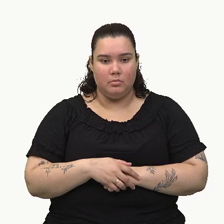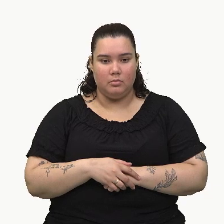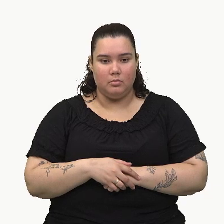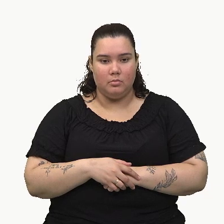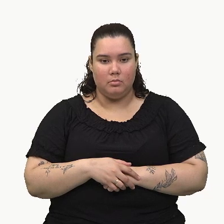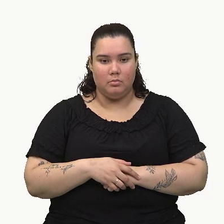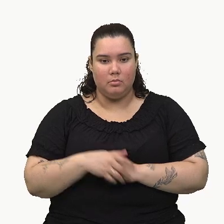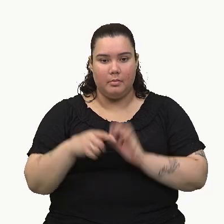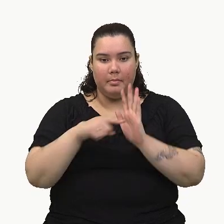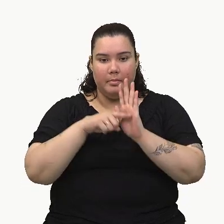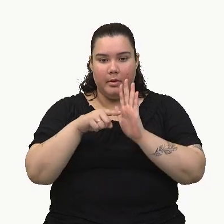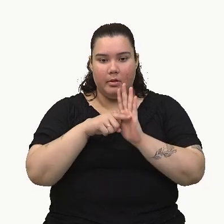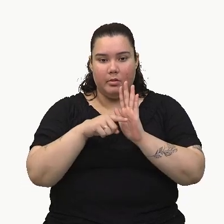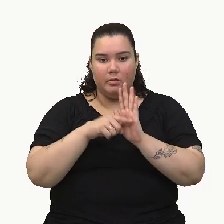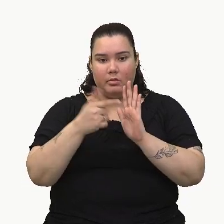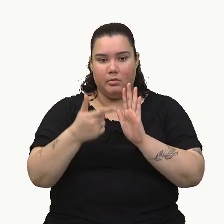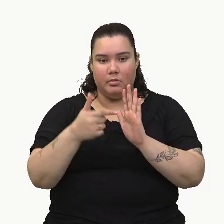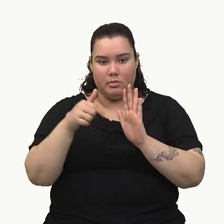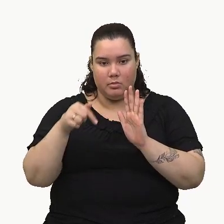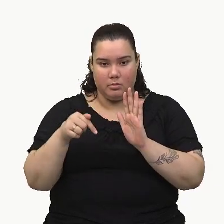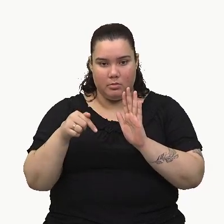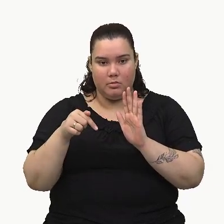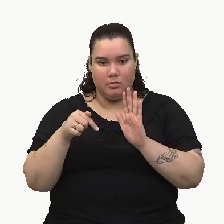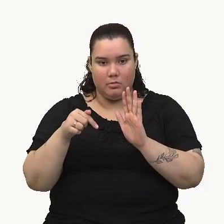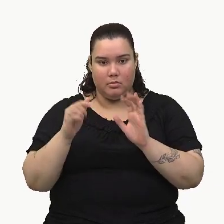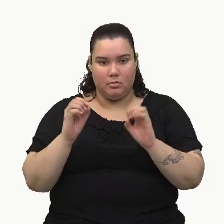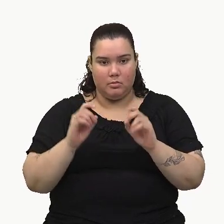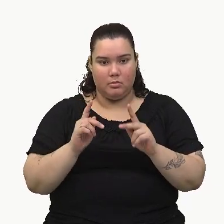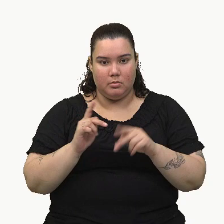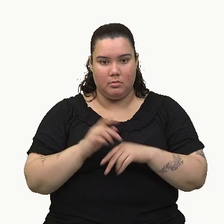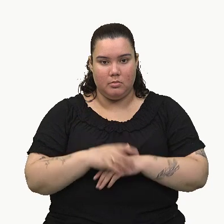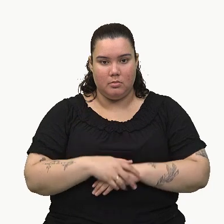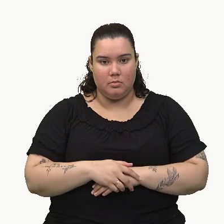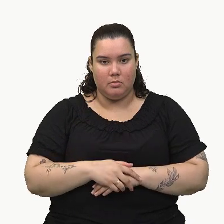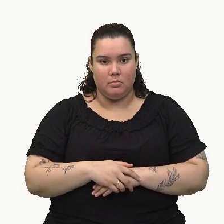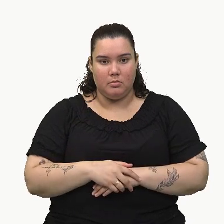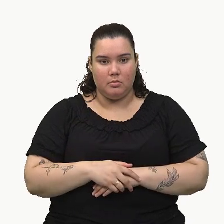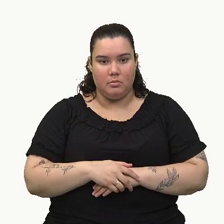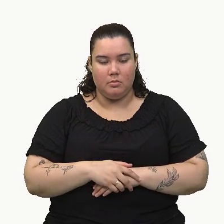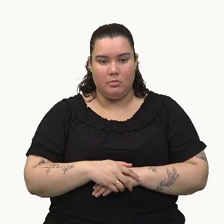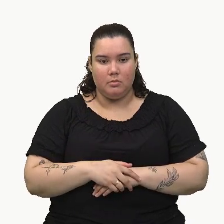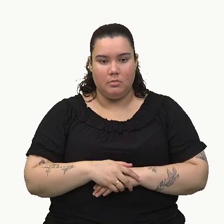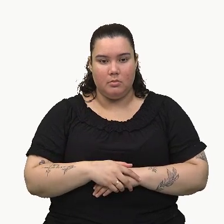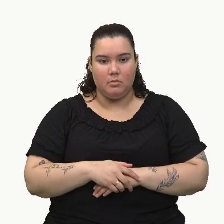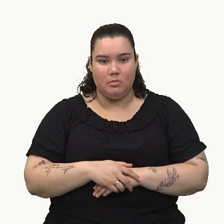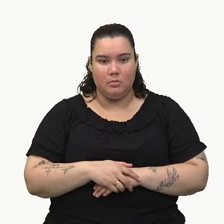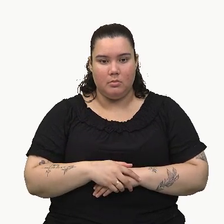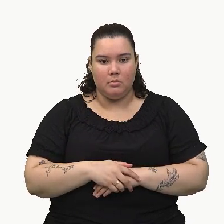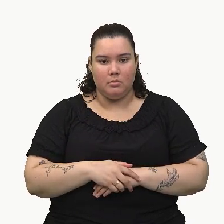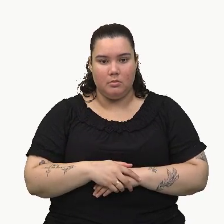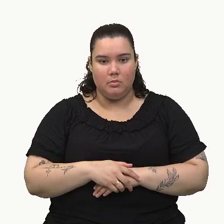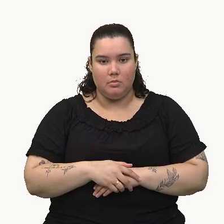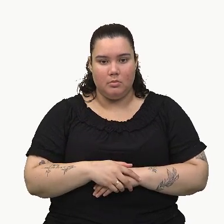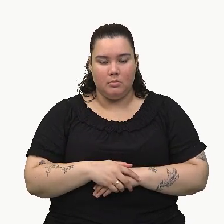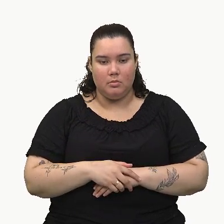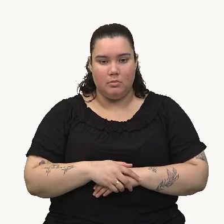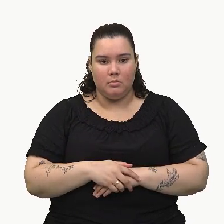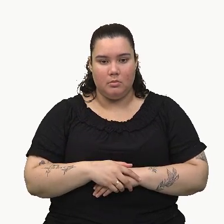27. Aqui é menos 27, tá bom? Só corrigir aqui. Vamos lá.